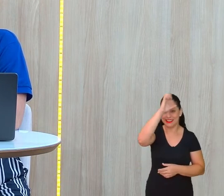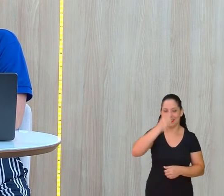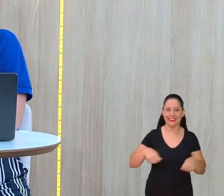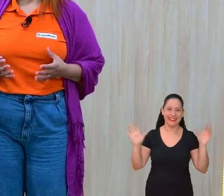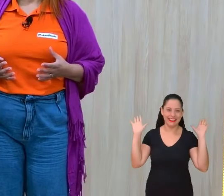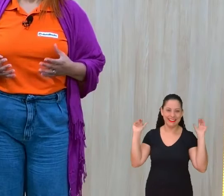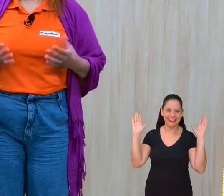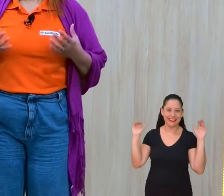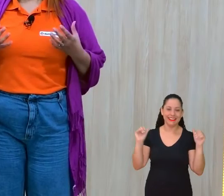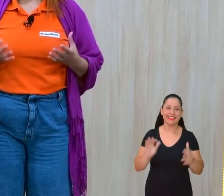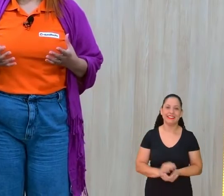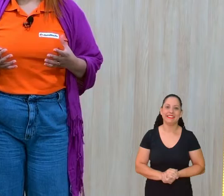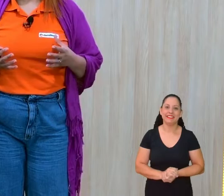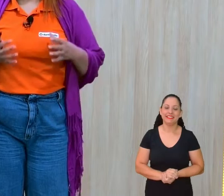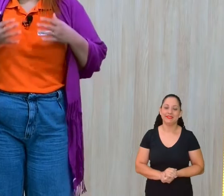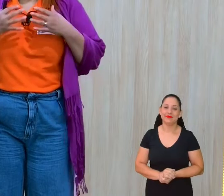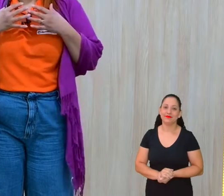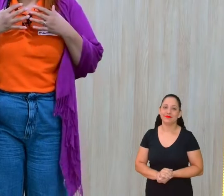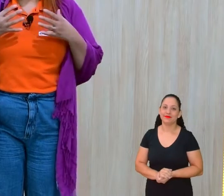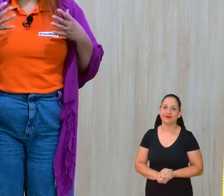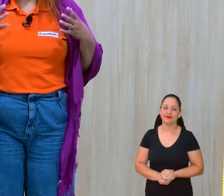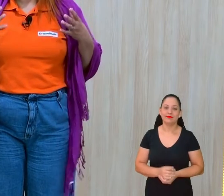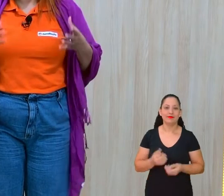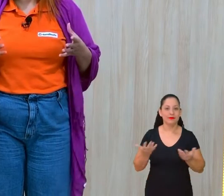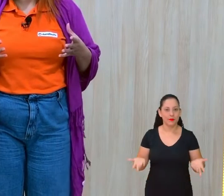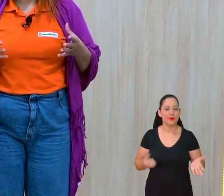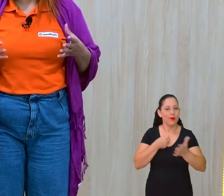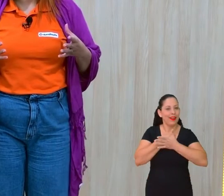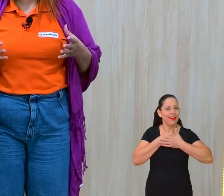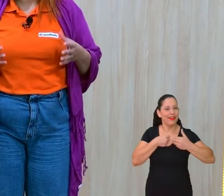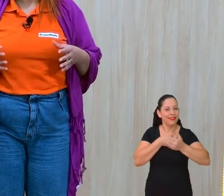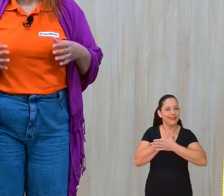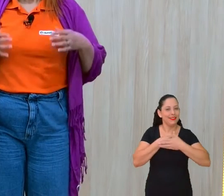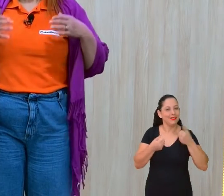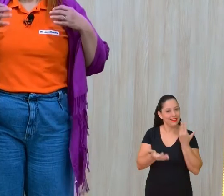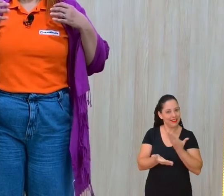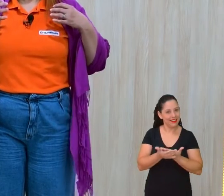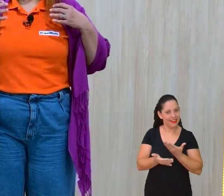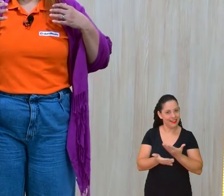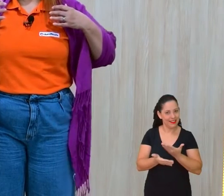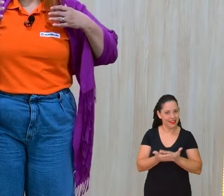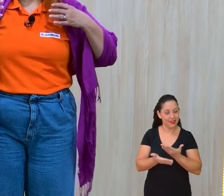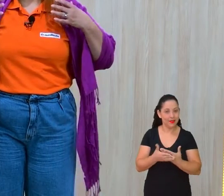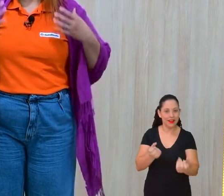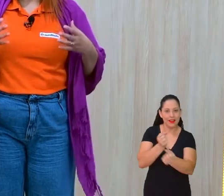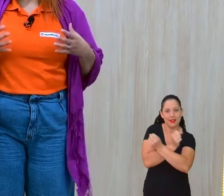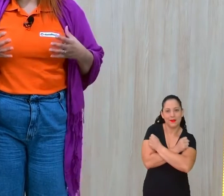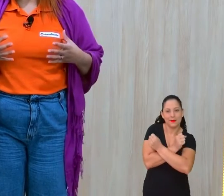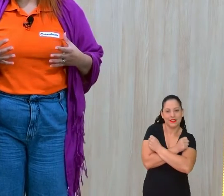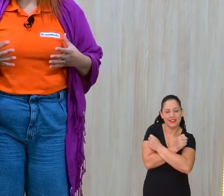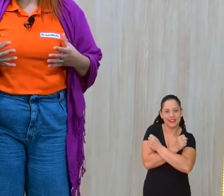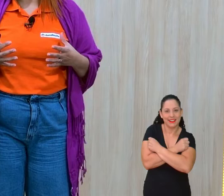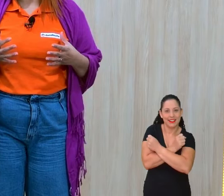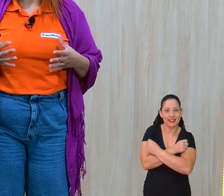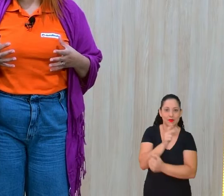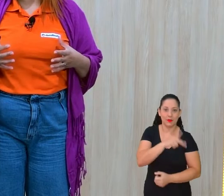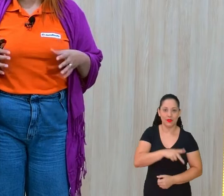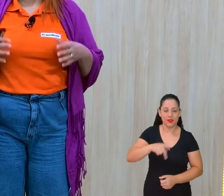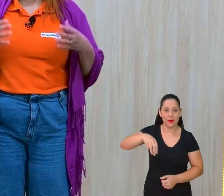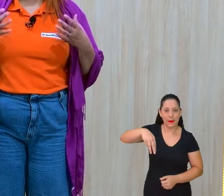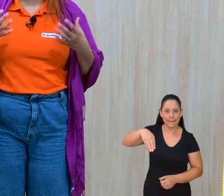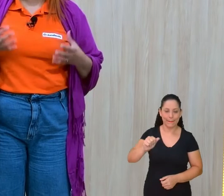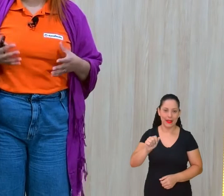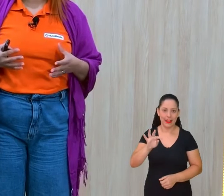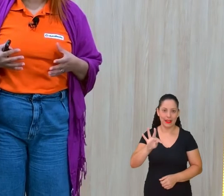Tchau, gente. Pessoal, foi feito com muito carinho, tá? Um abraço imenso para o professor Matheus,